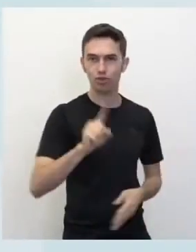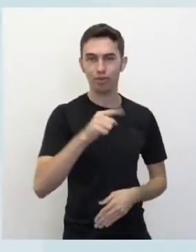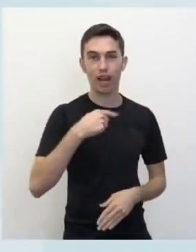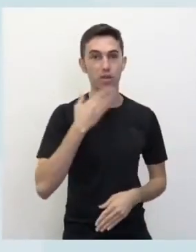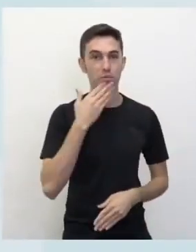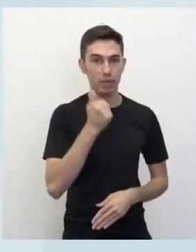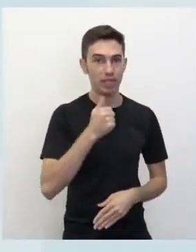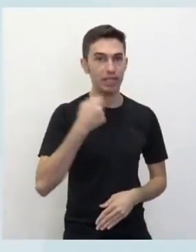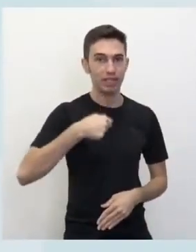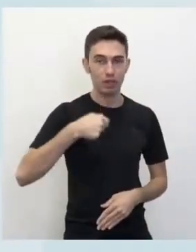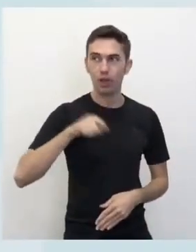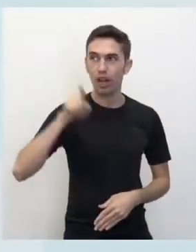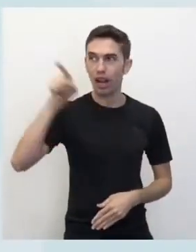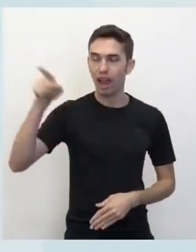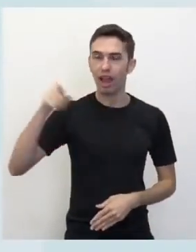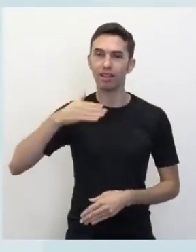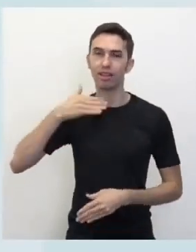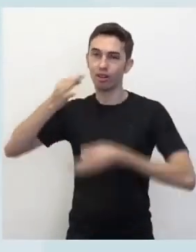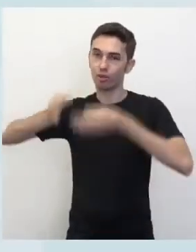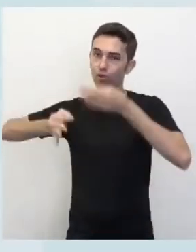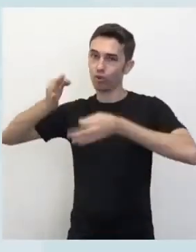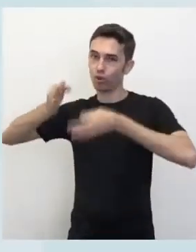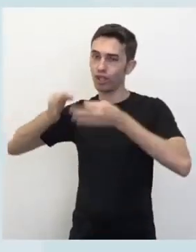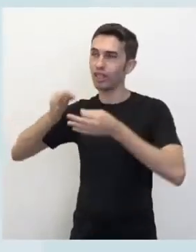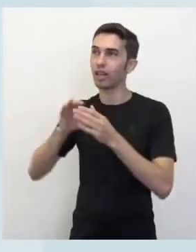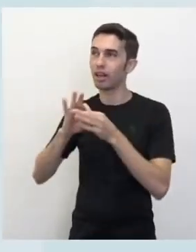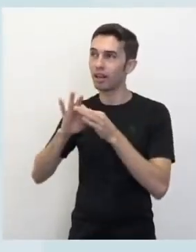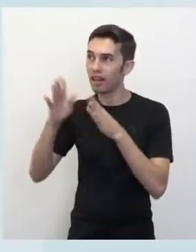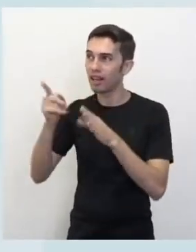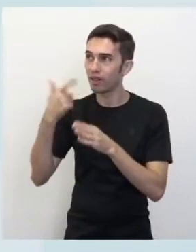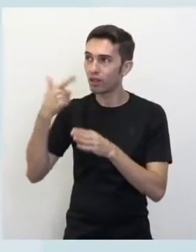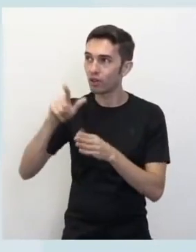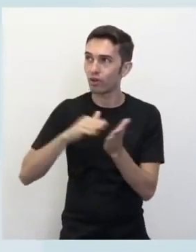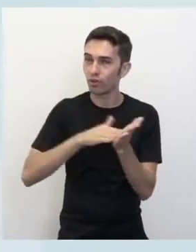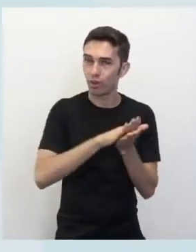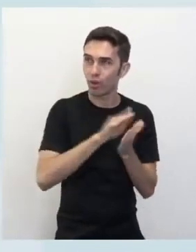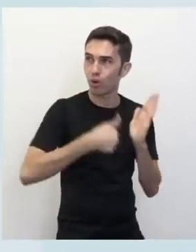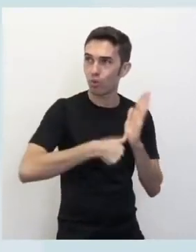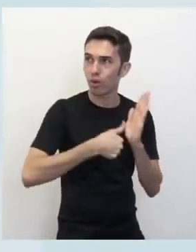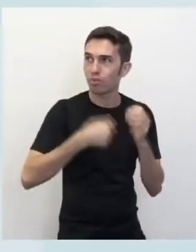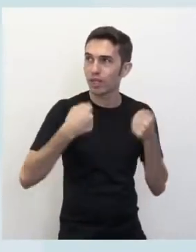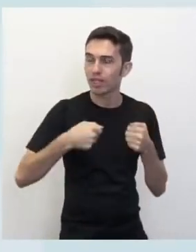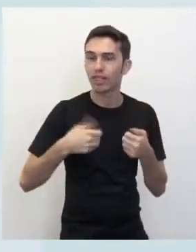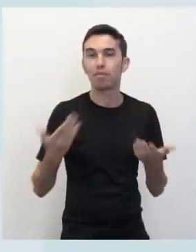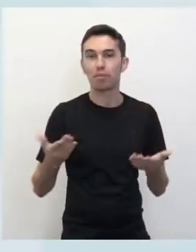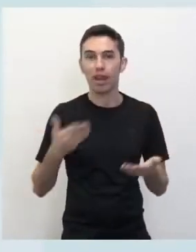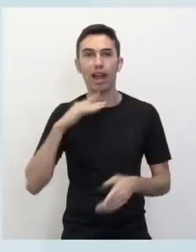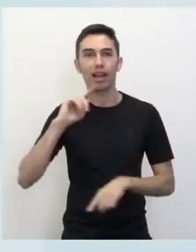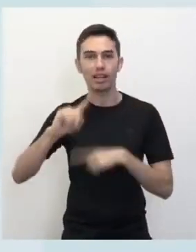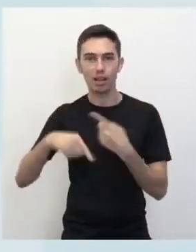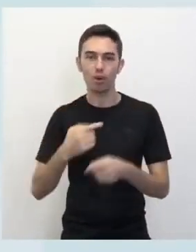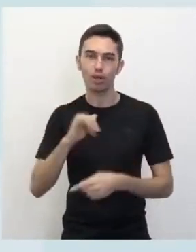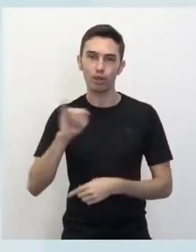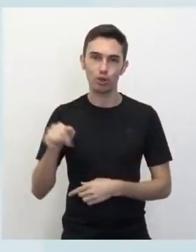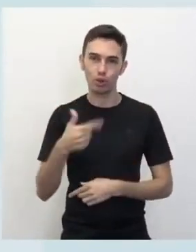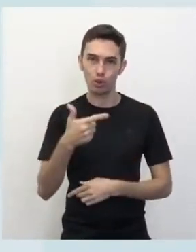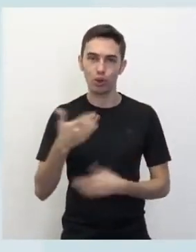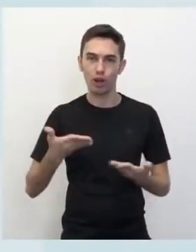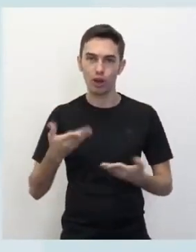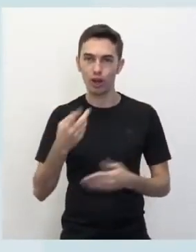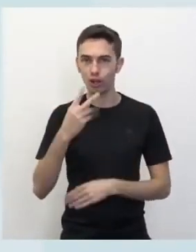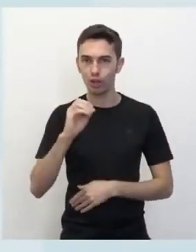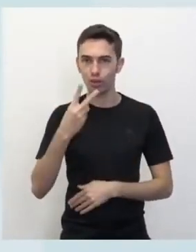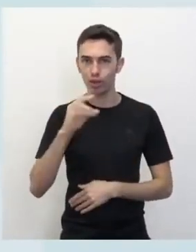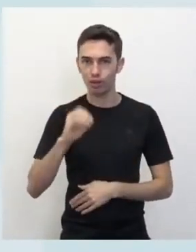na justiça para corrigir o equívoco. A situação só foi resolvida no dia 15 de julho deste ano.